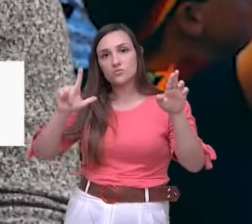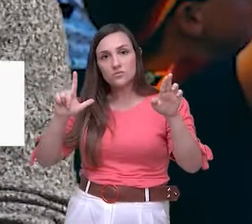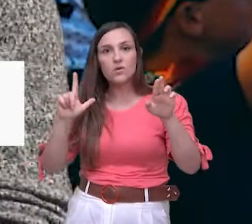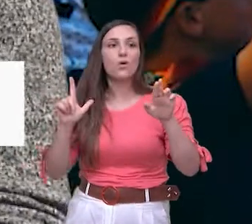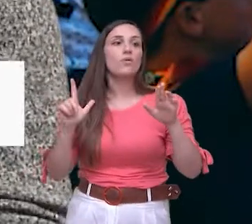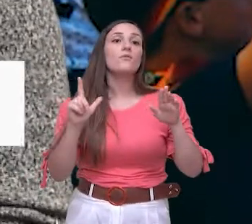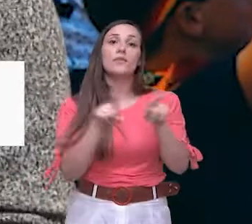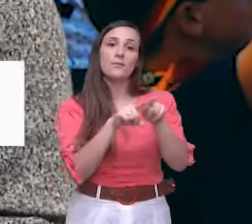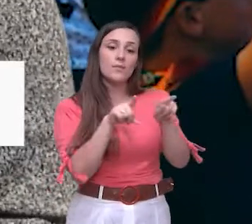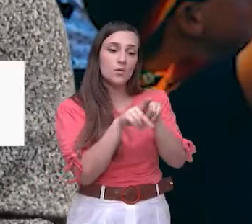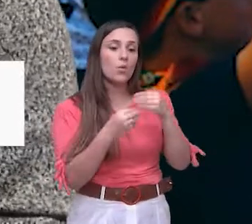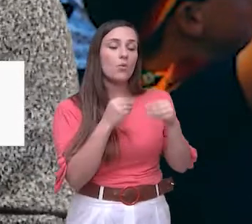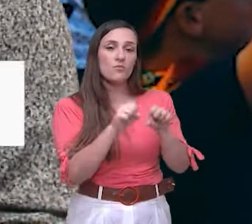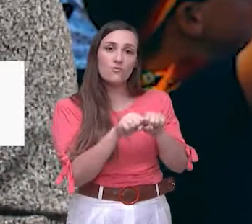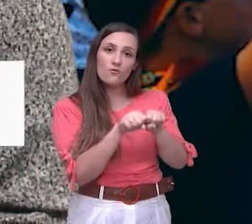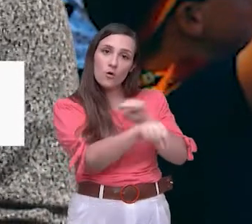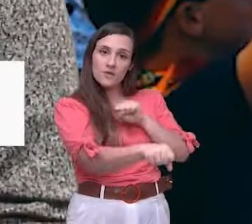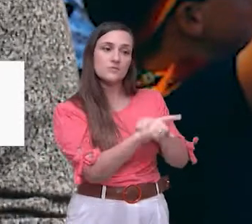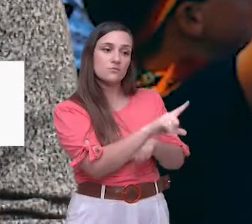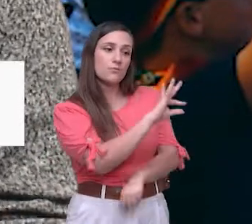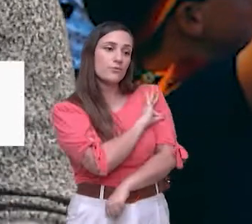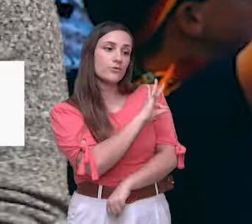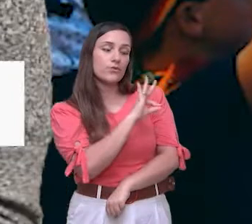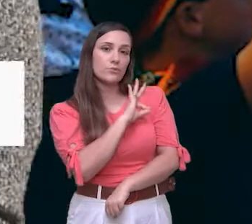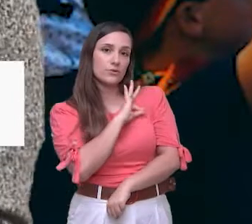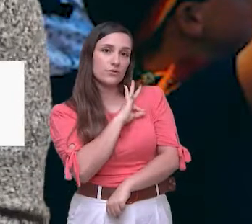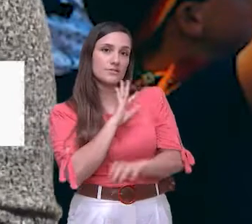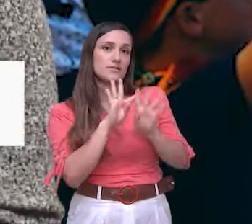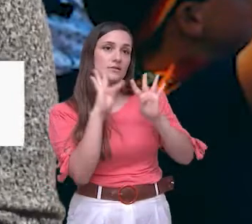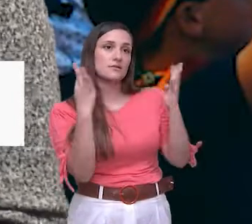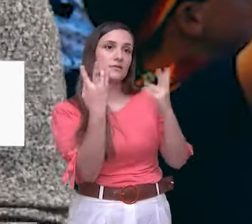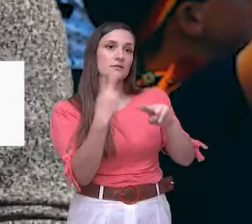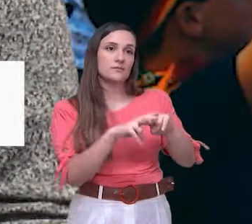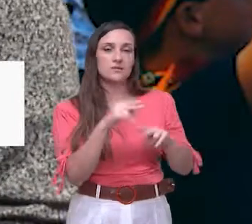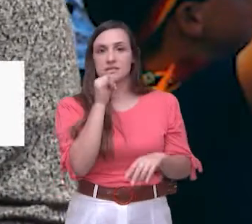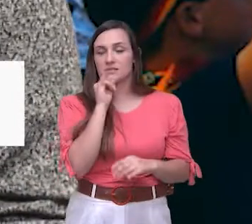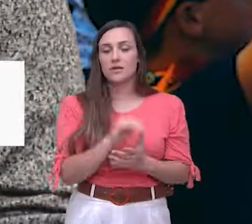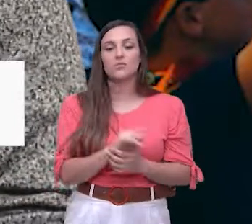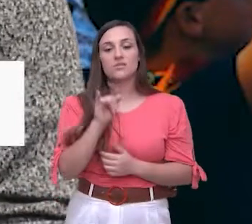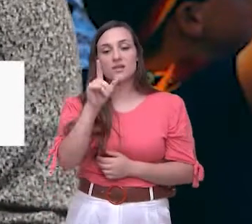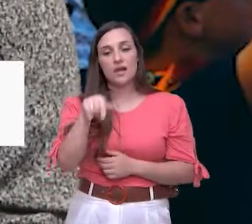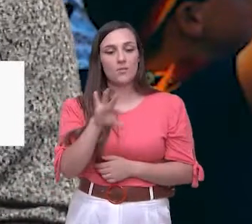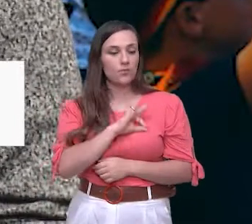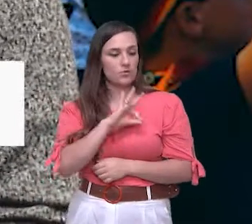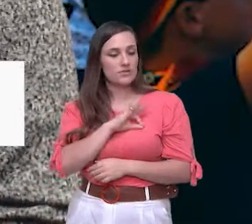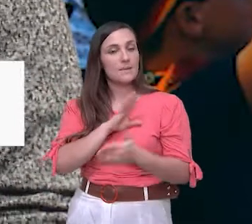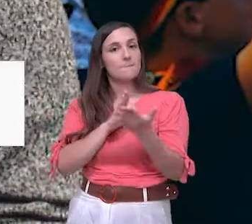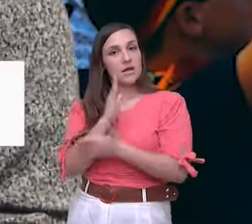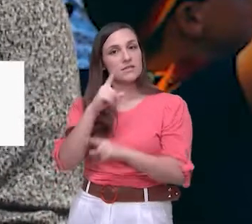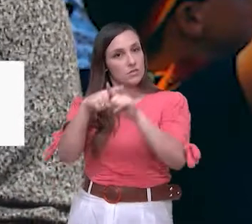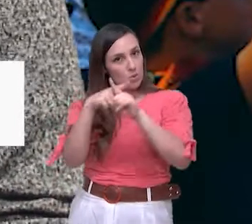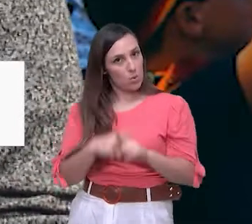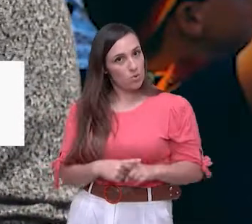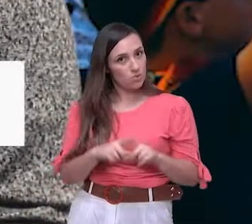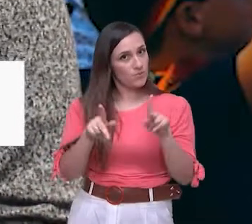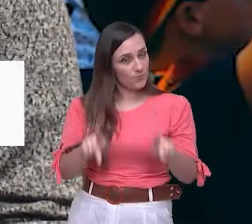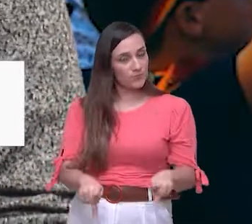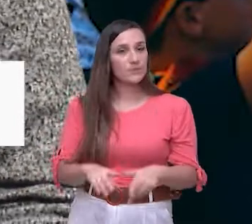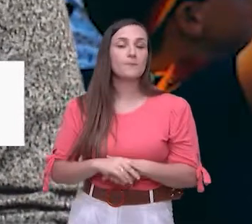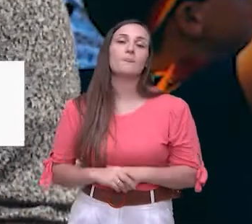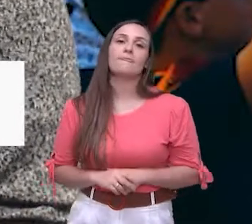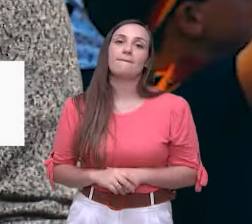conduzir em relação ao respeito ao nome social é a formação Oi gente se né Toda a gente que hoje em dia